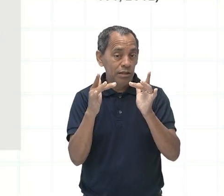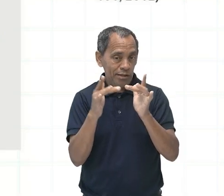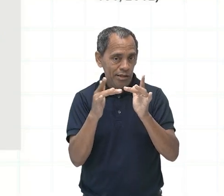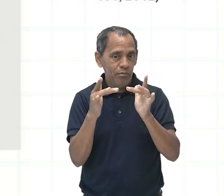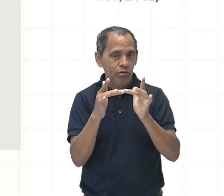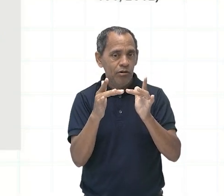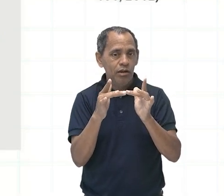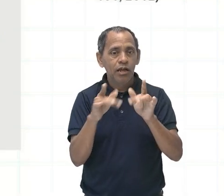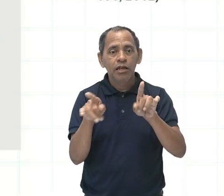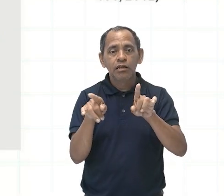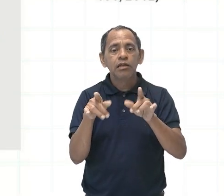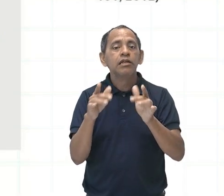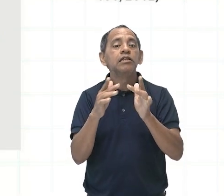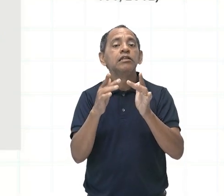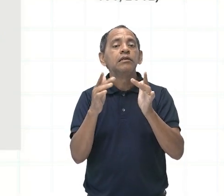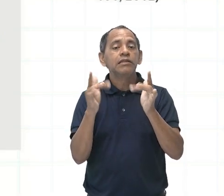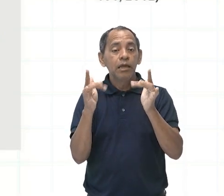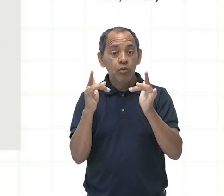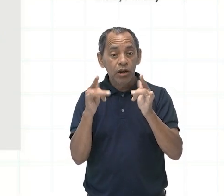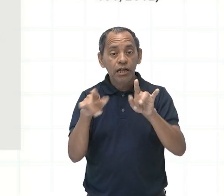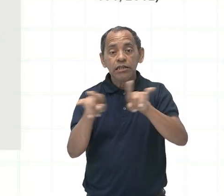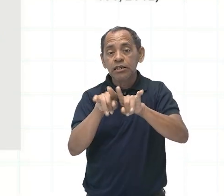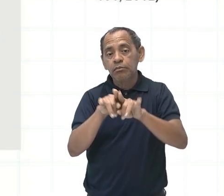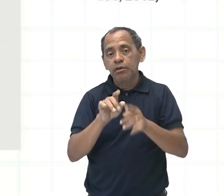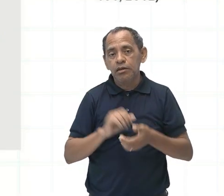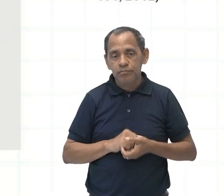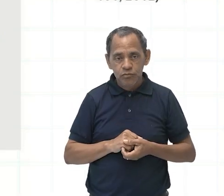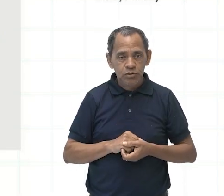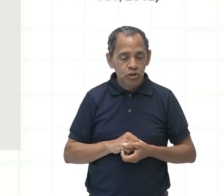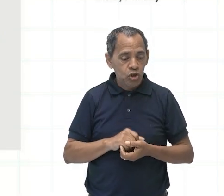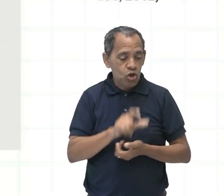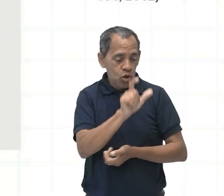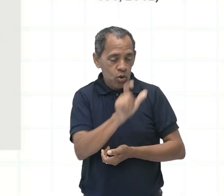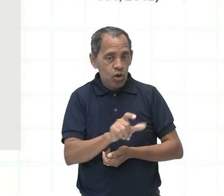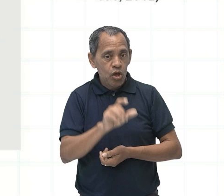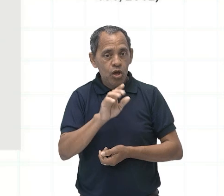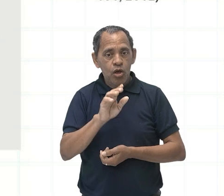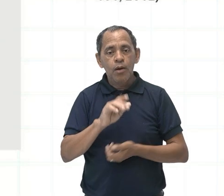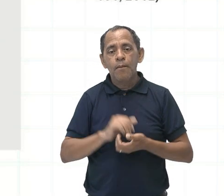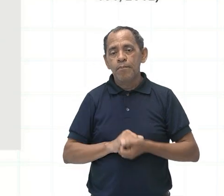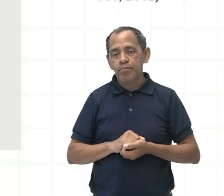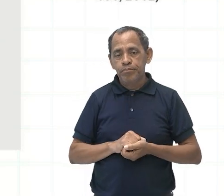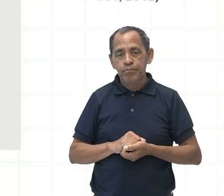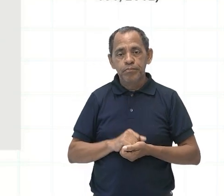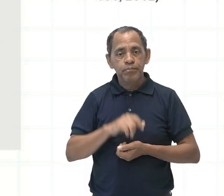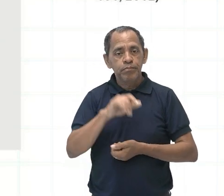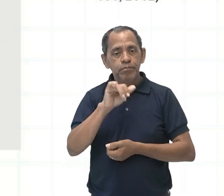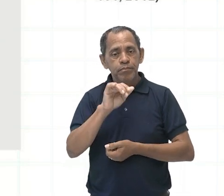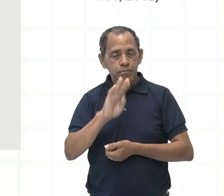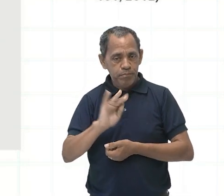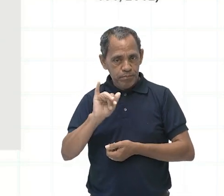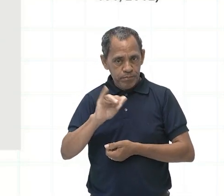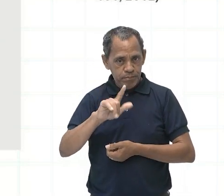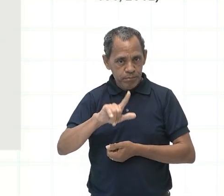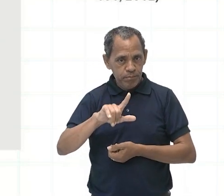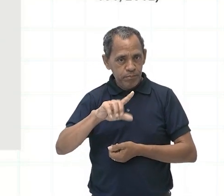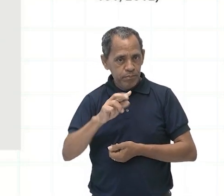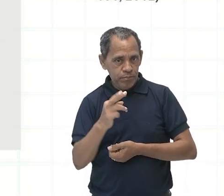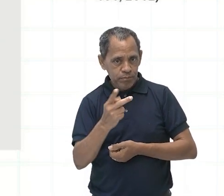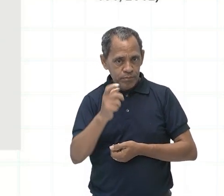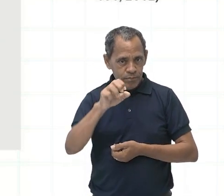O bilhete, ele tem essa característica de ser mais informal. Já uma carta tem mais uma formalidade,